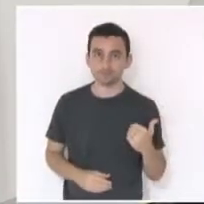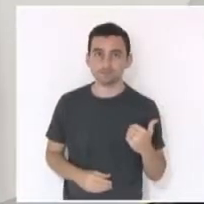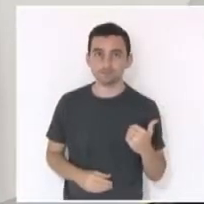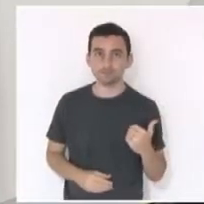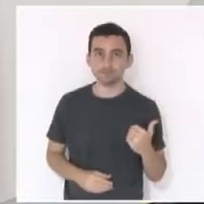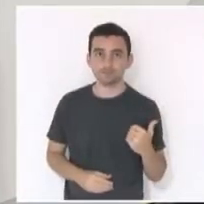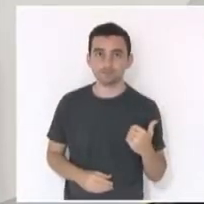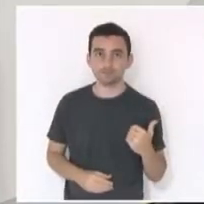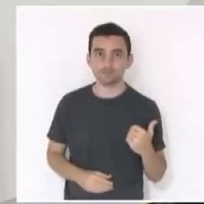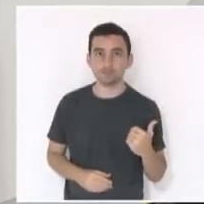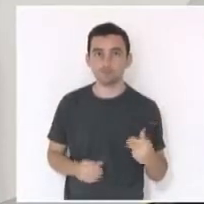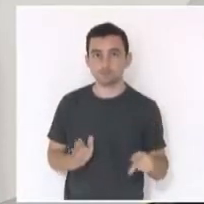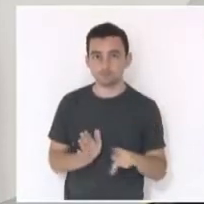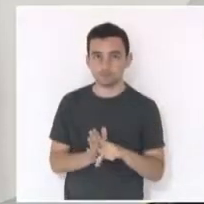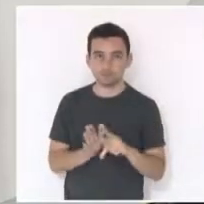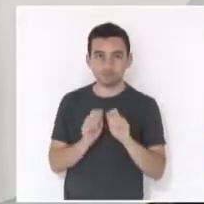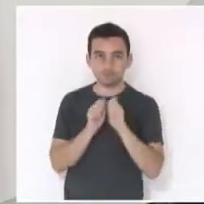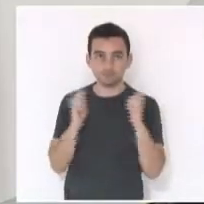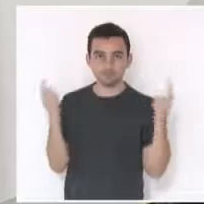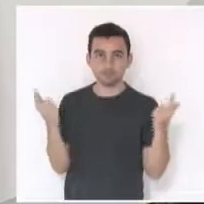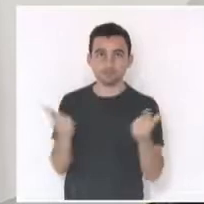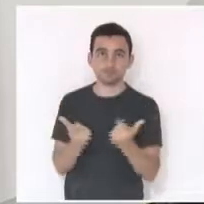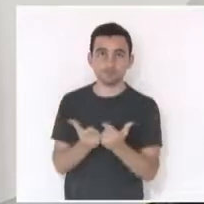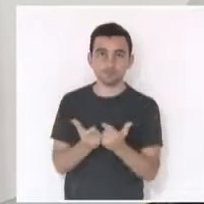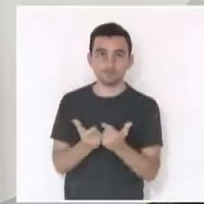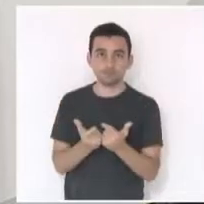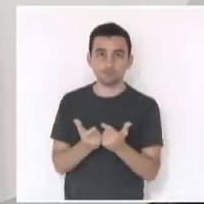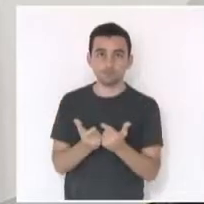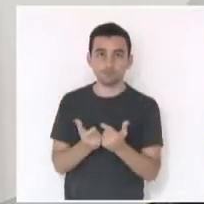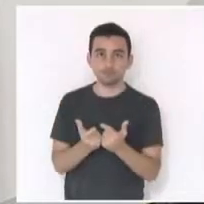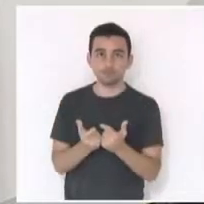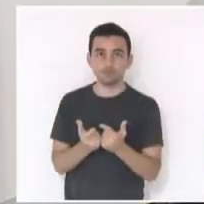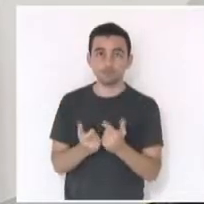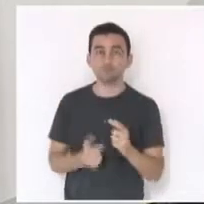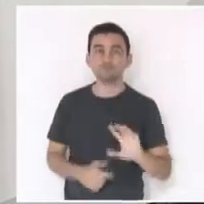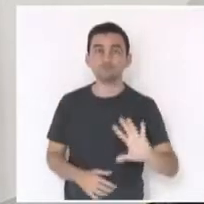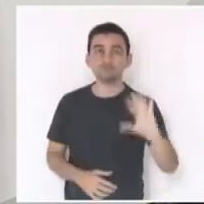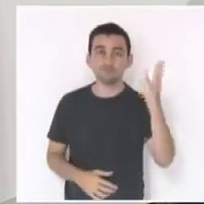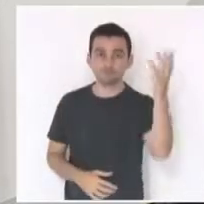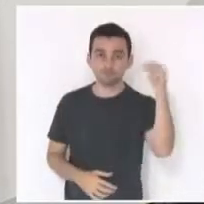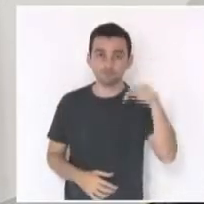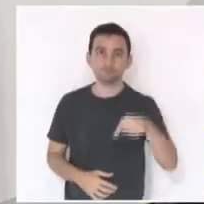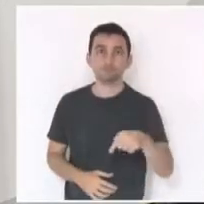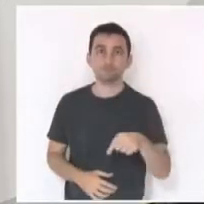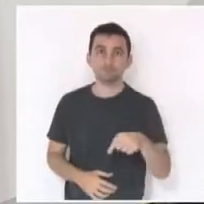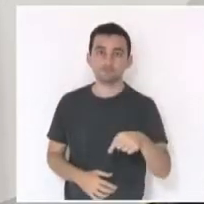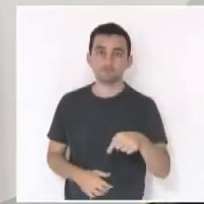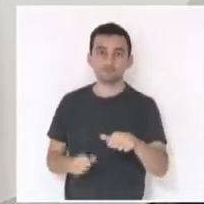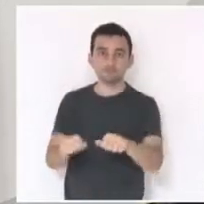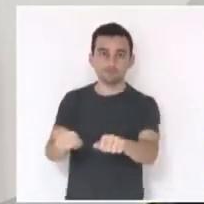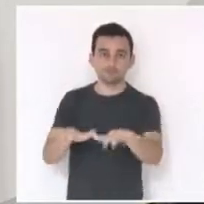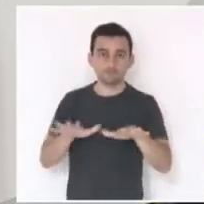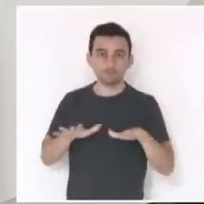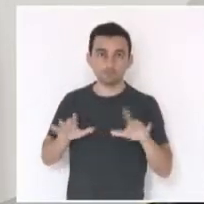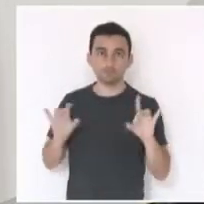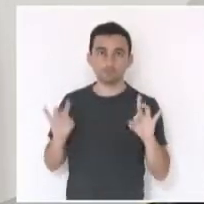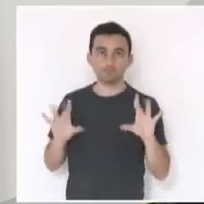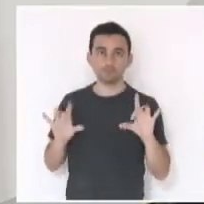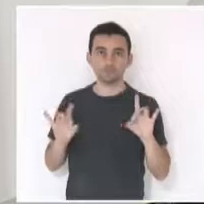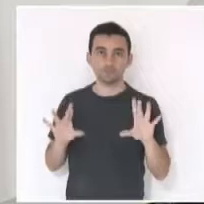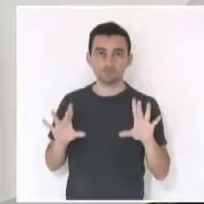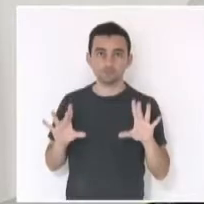é da Assembleia Legislativa ter realizado aqui a sessão especial